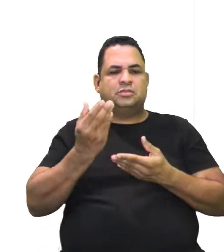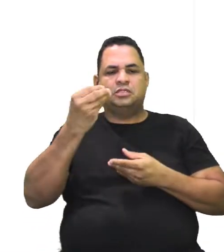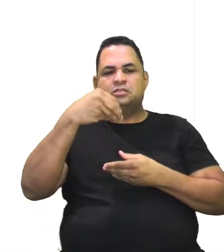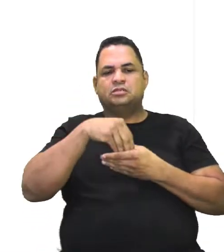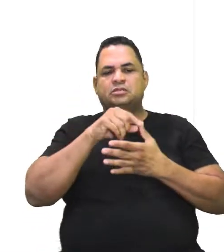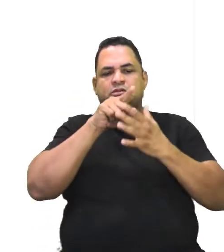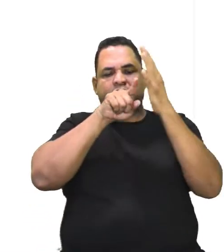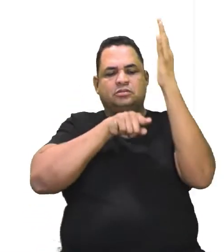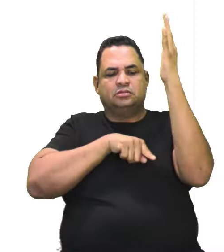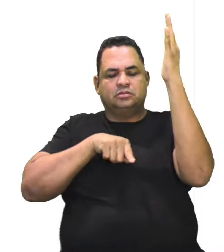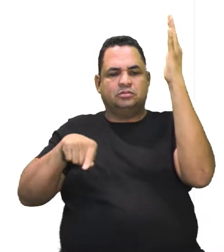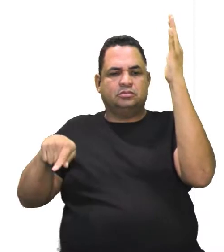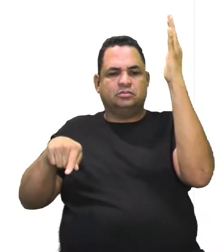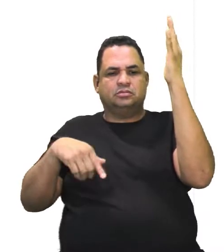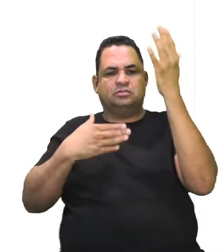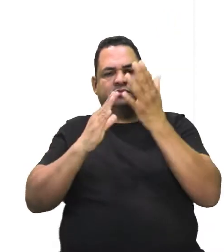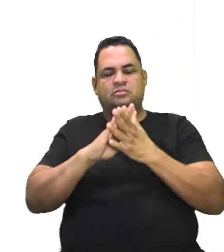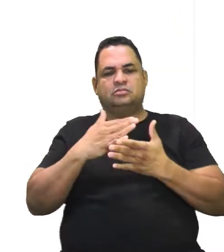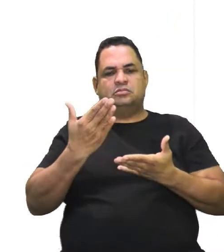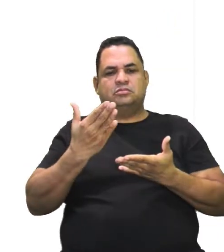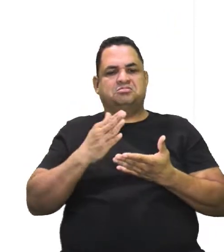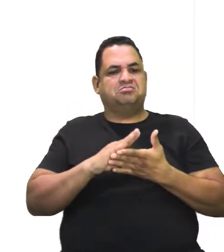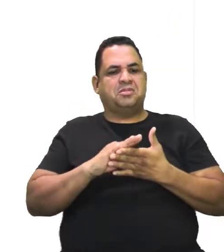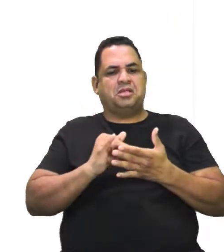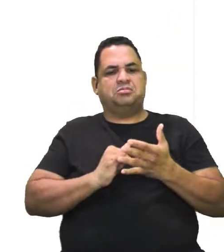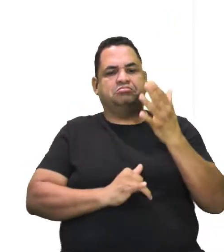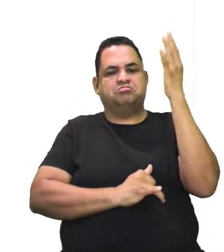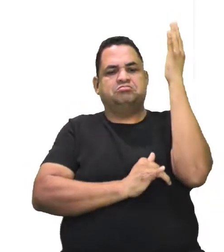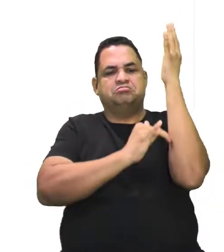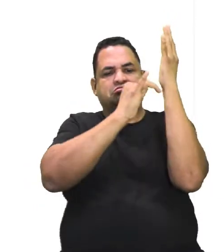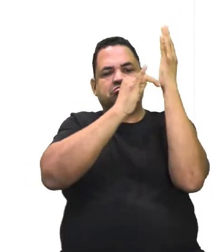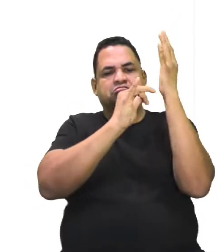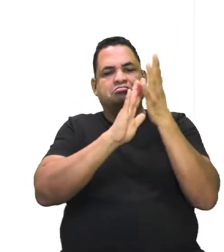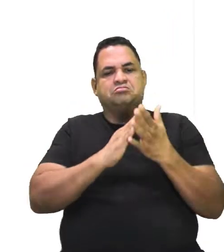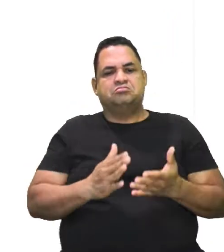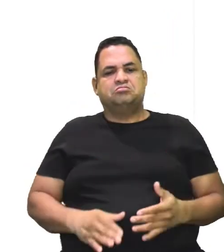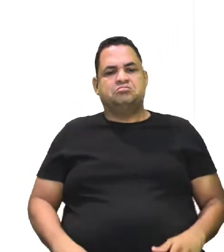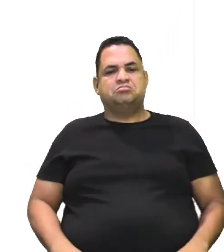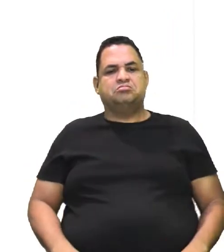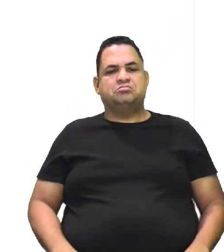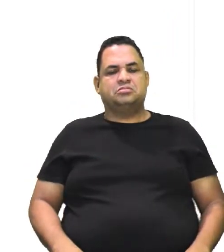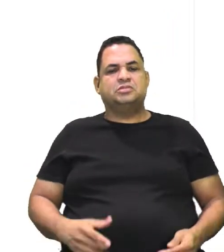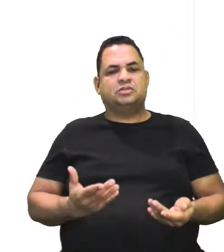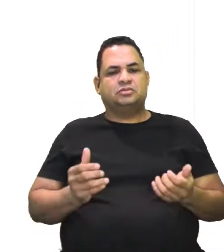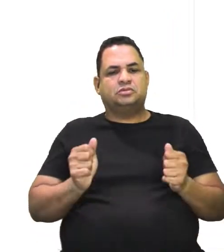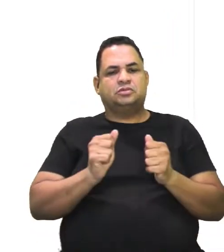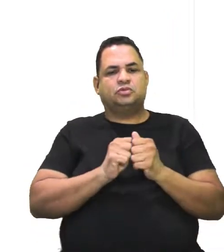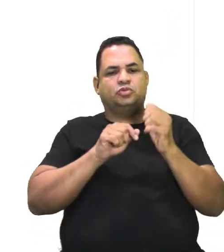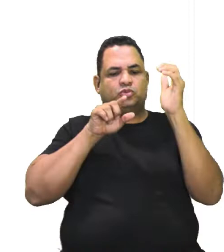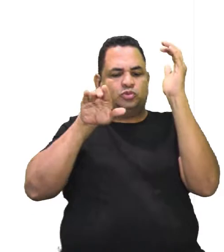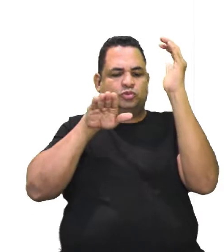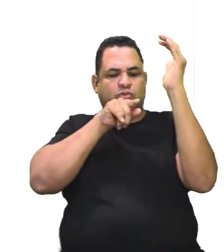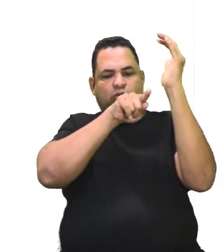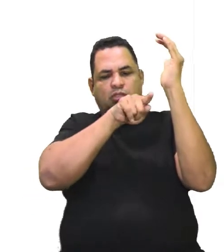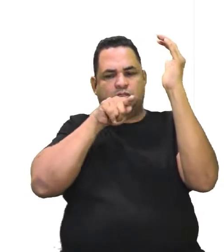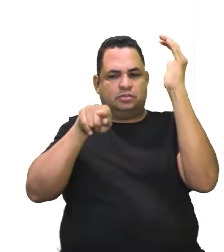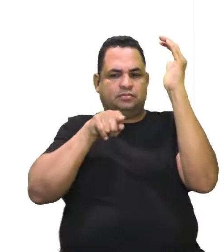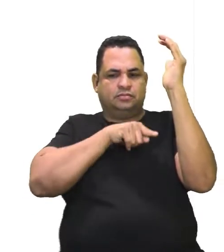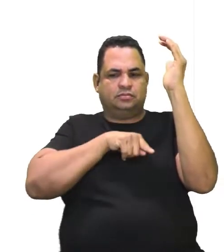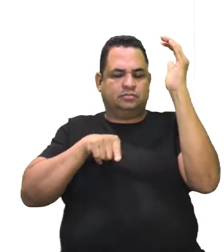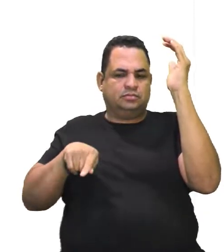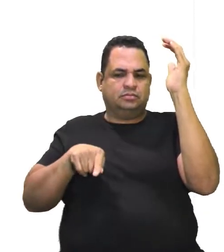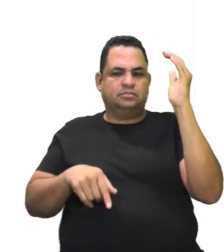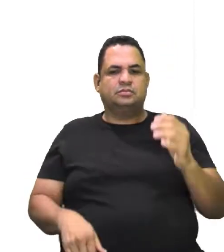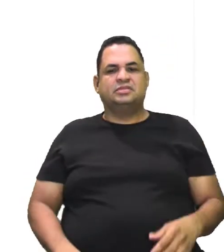eixos, se ele não está sobre o eixo X ou sobre o eixo Y, ele está localizado nos quadrantes. Certo?